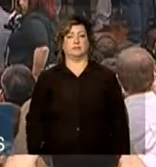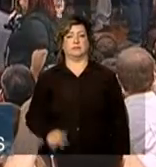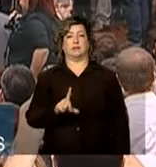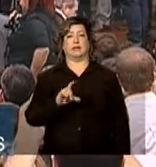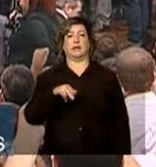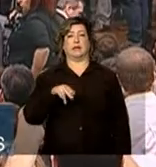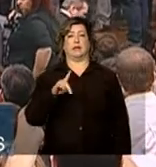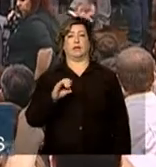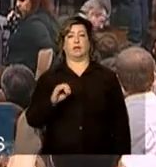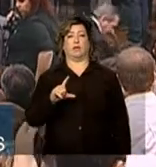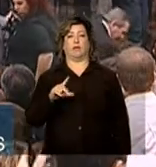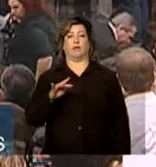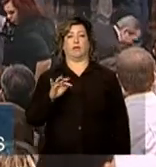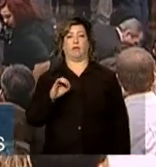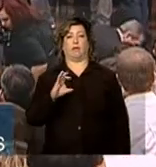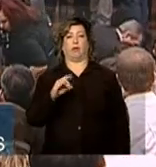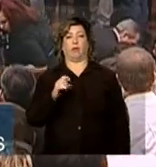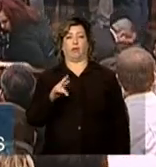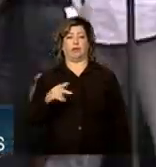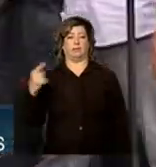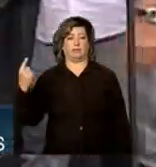Lindolfo Collor, Ayrton Reinheimer.